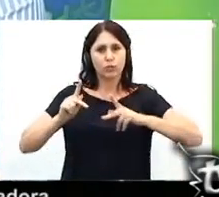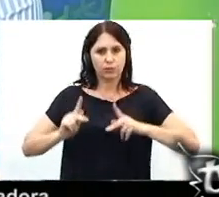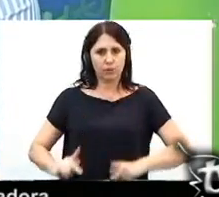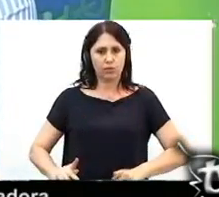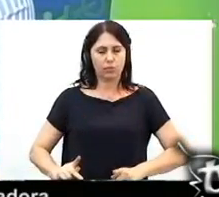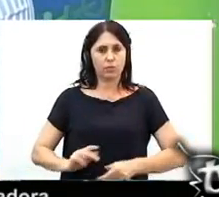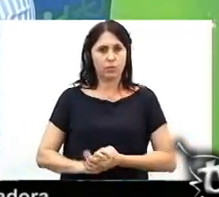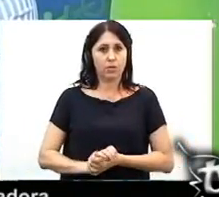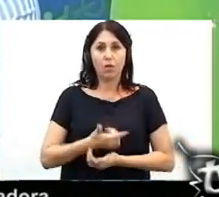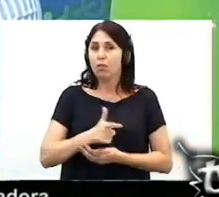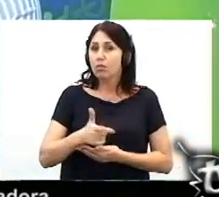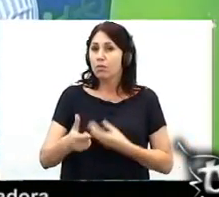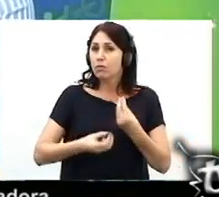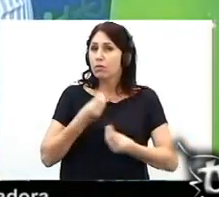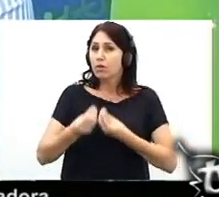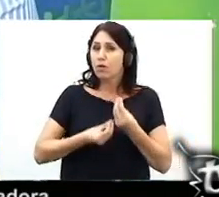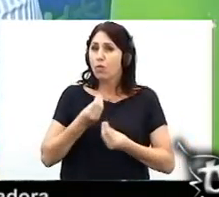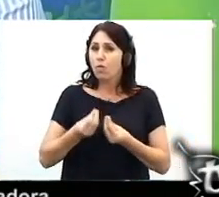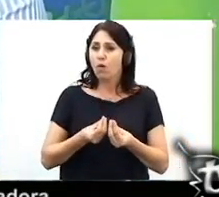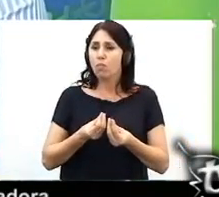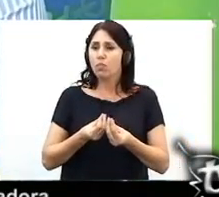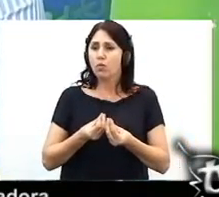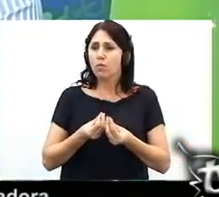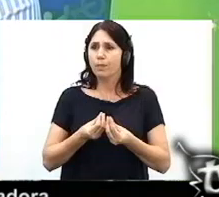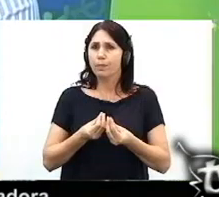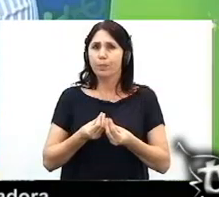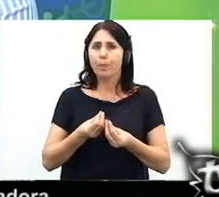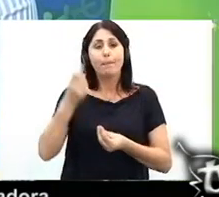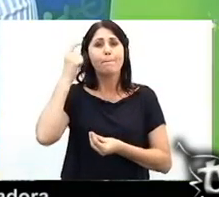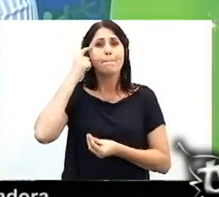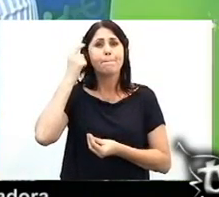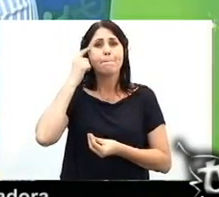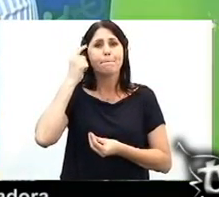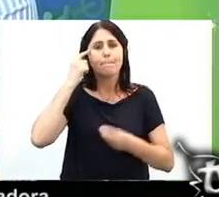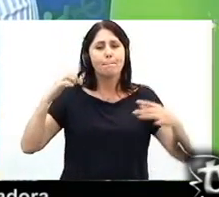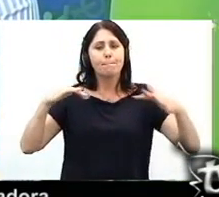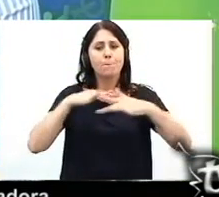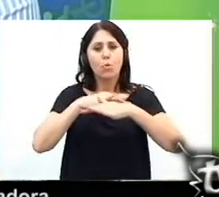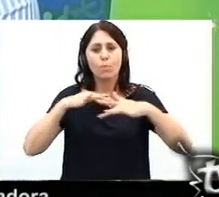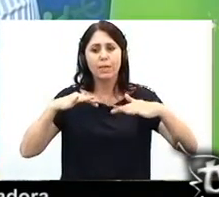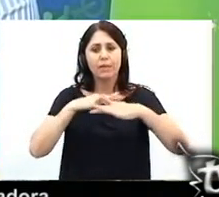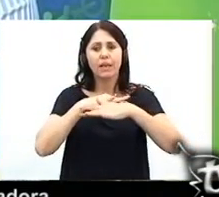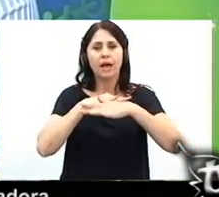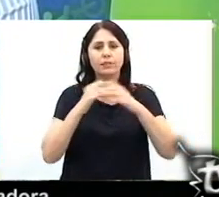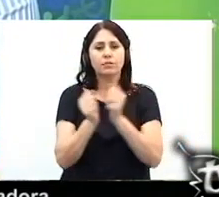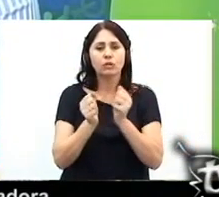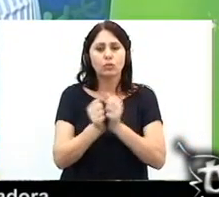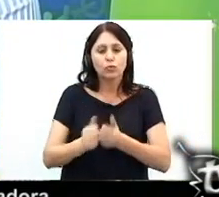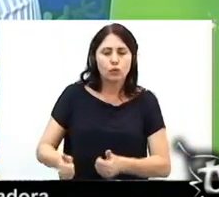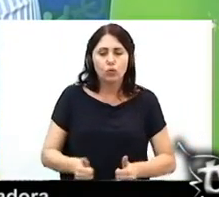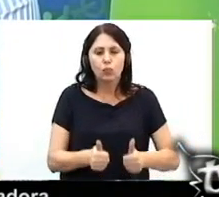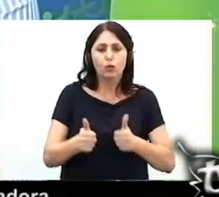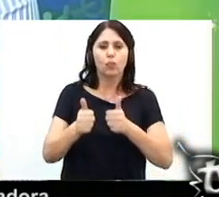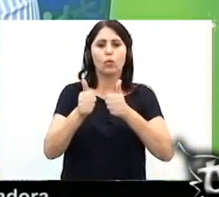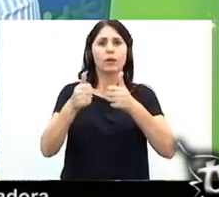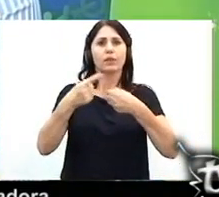a meu ver, irracional, para pensar a relação da cidade com as